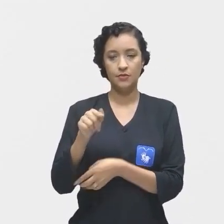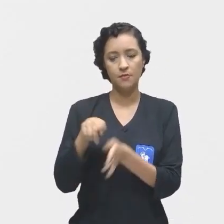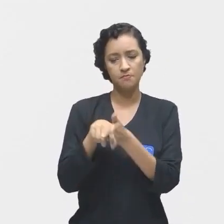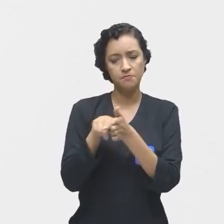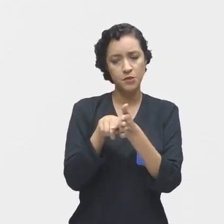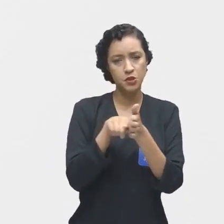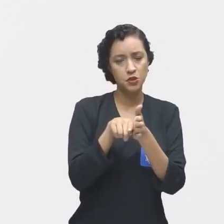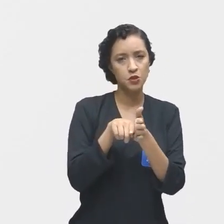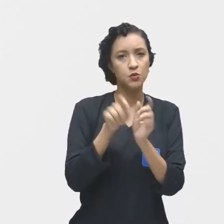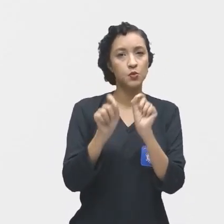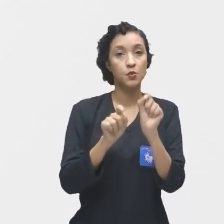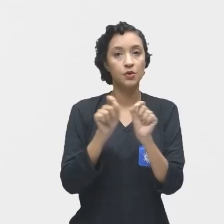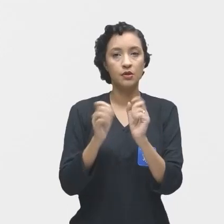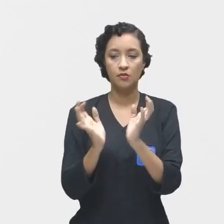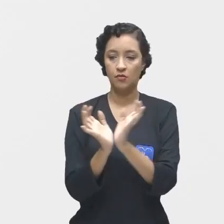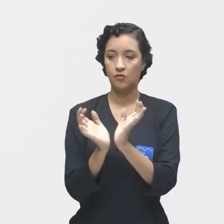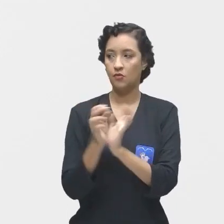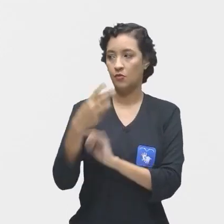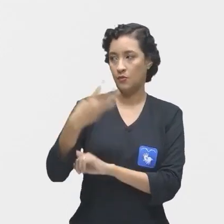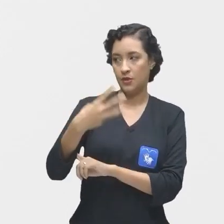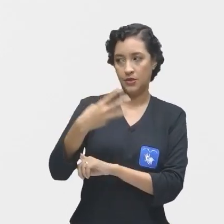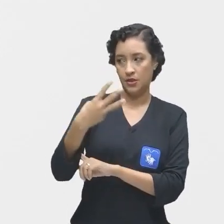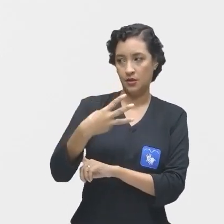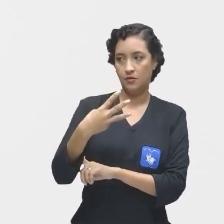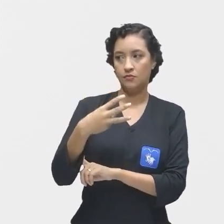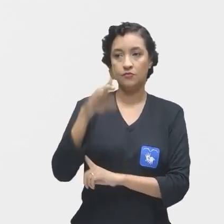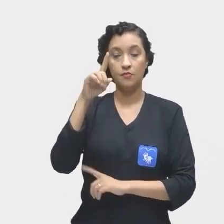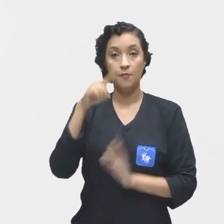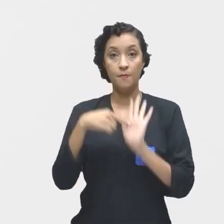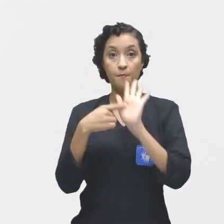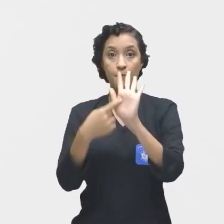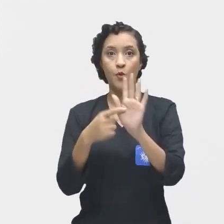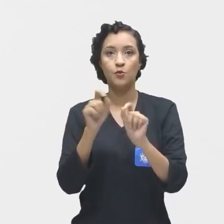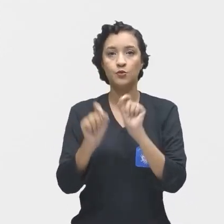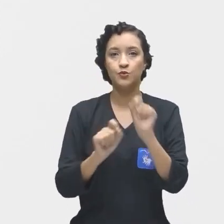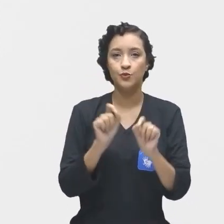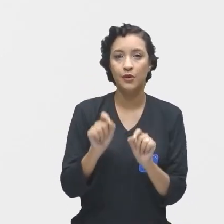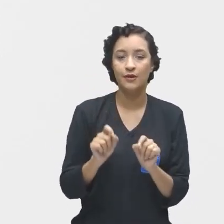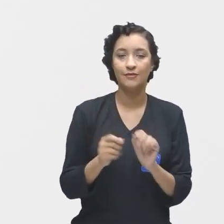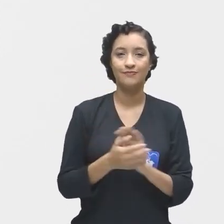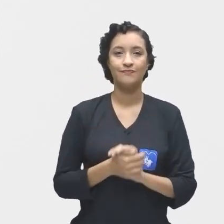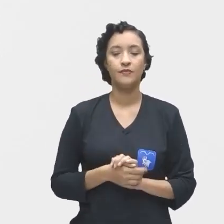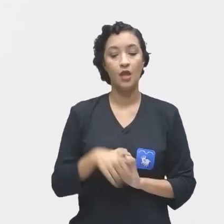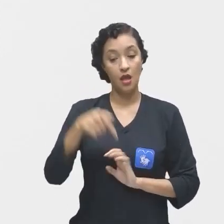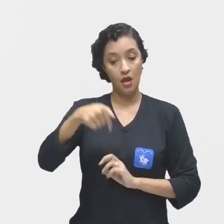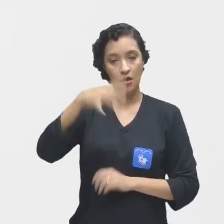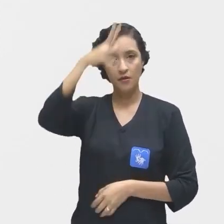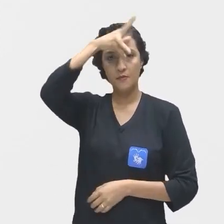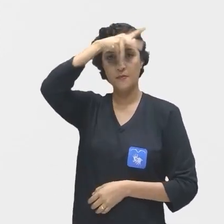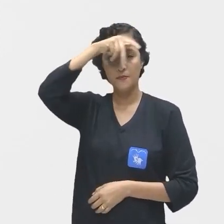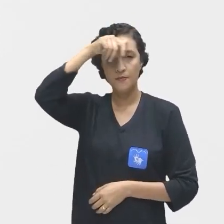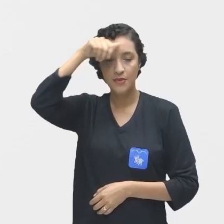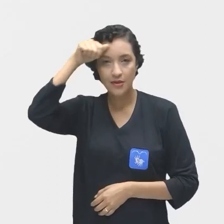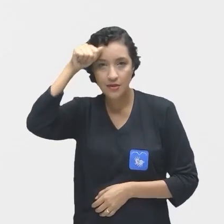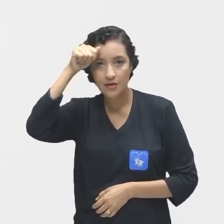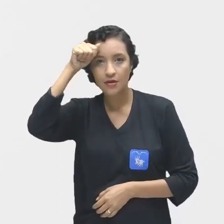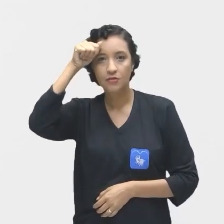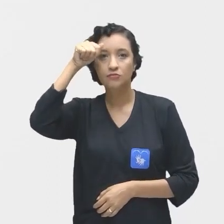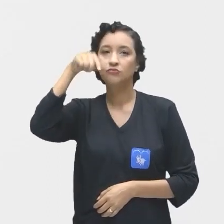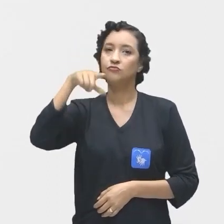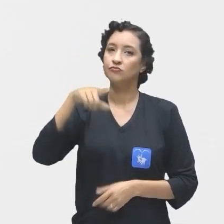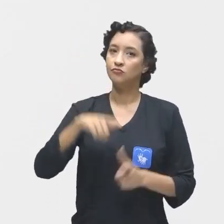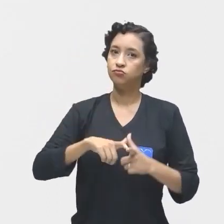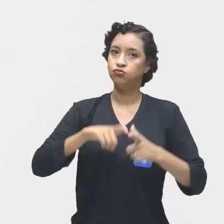terceiro setor vem se destacando segundo esses dados. A capital amazonense está atravessando